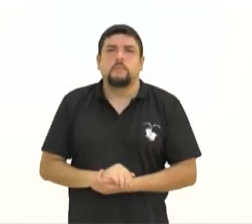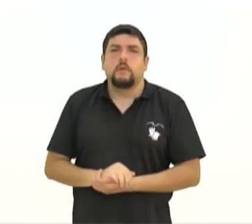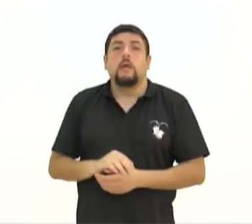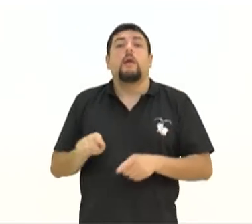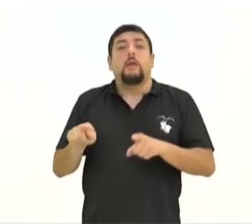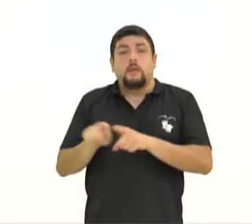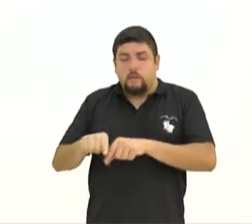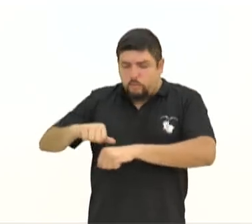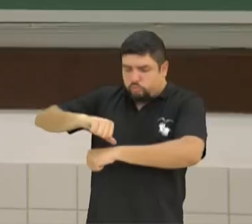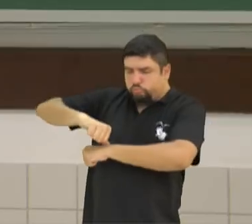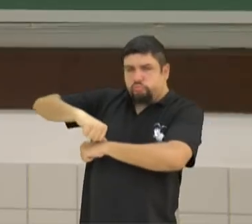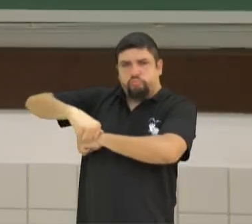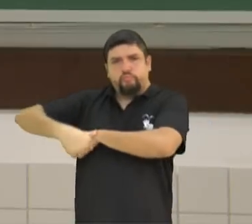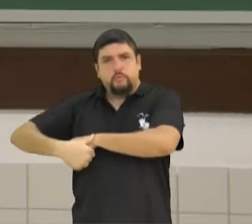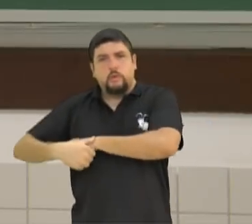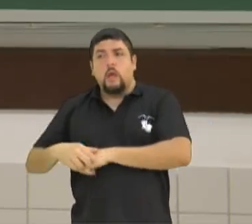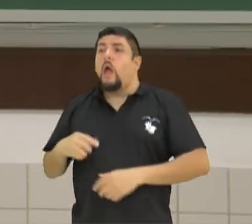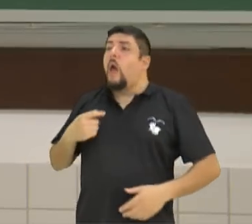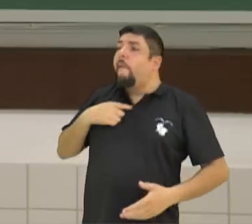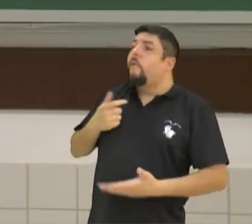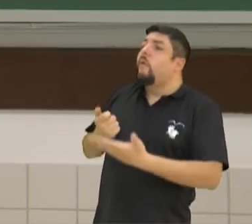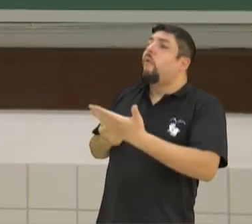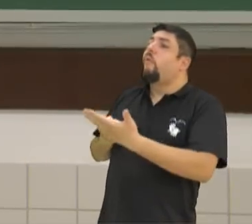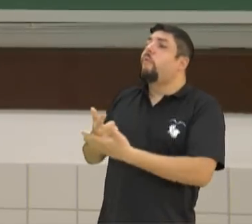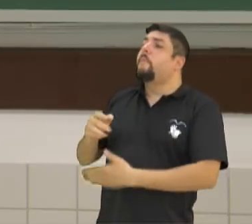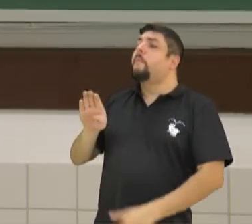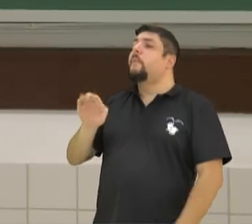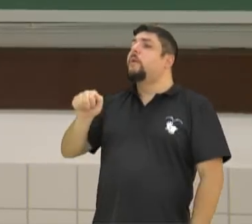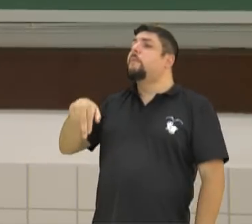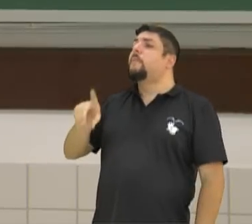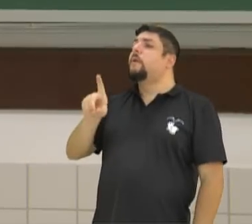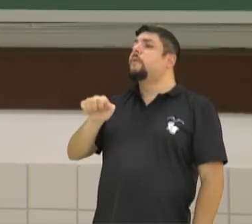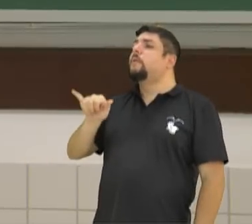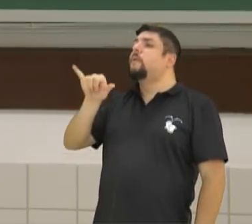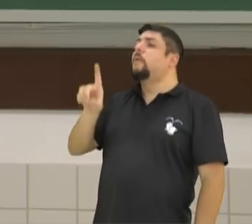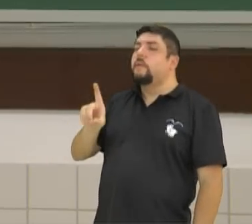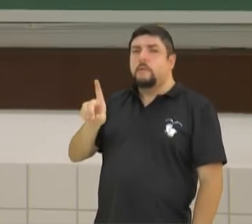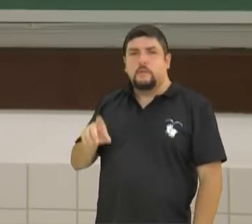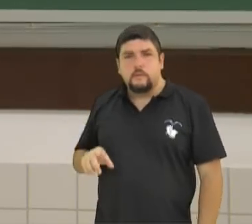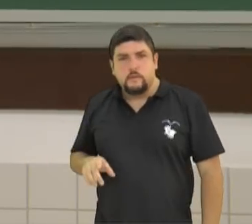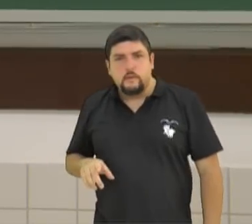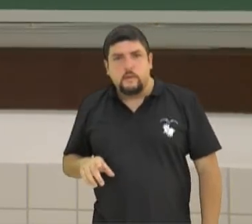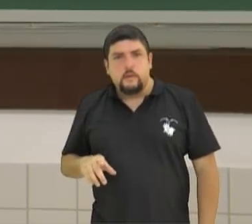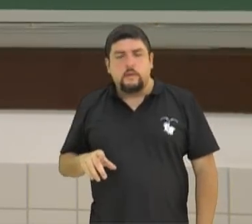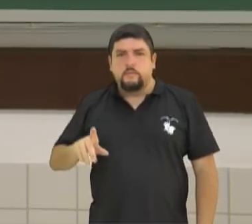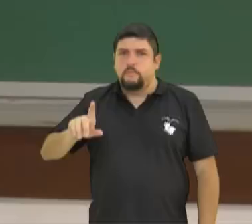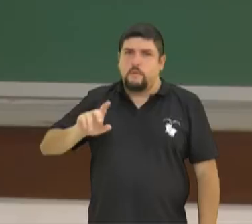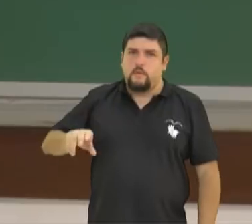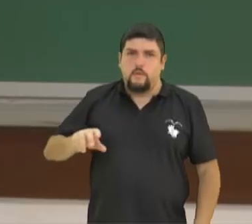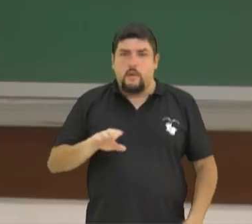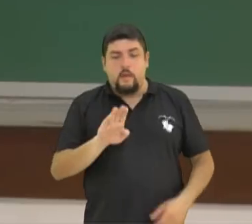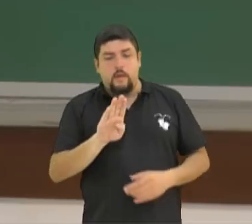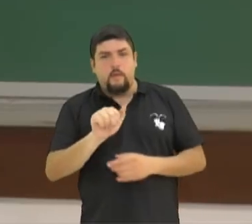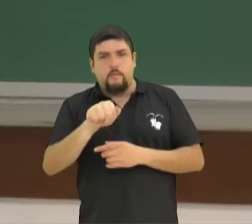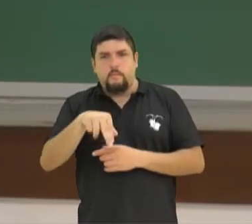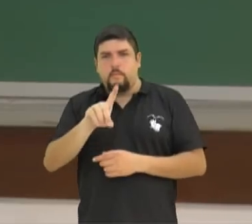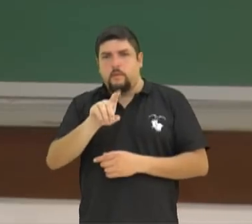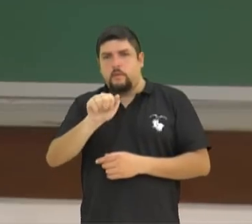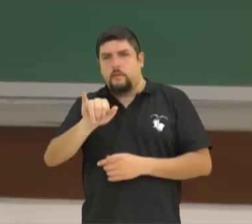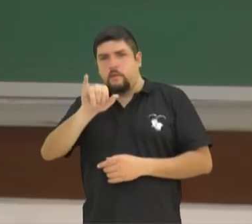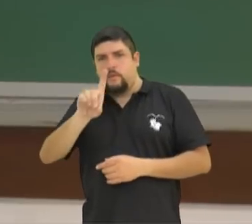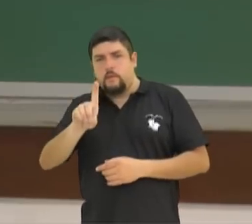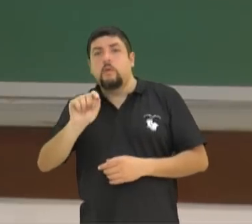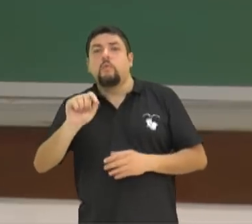Johnson & Johnson, mas existe também de outros fabricantes, né? Então a gente tem aí casos de metonímia em que ocorre ali